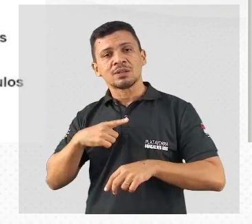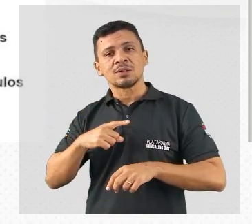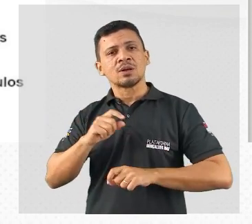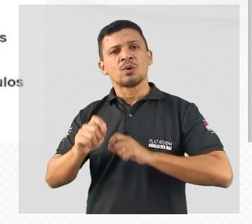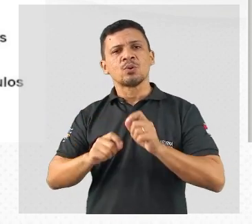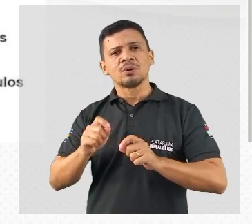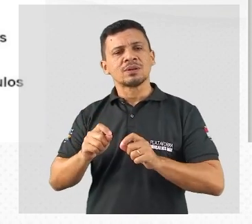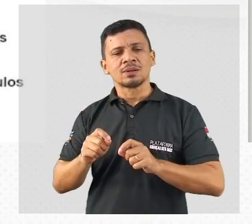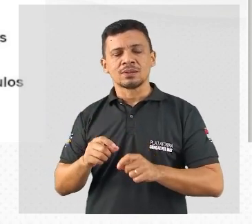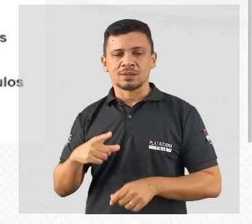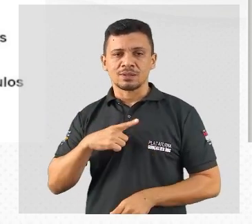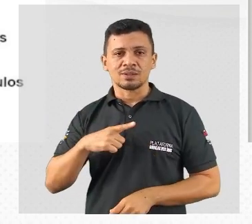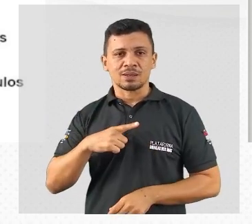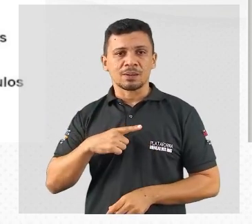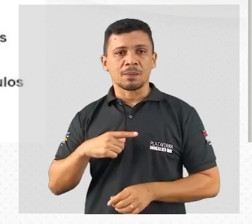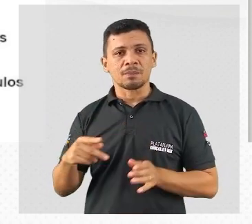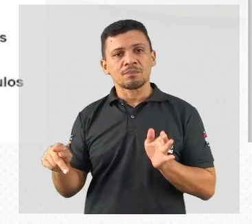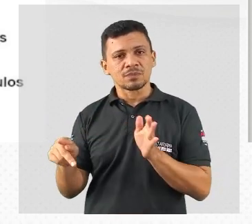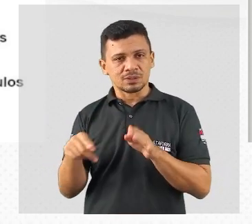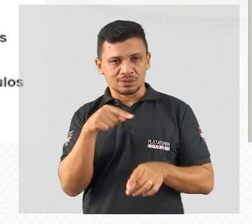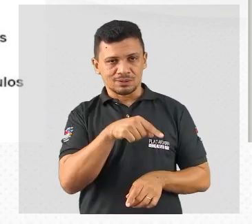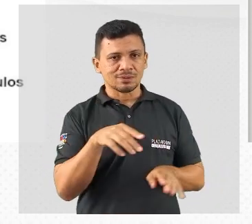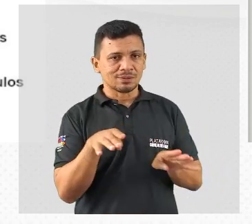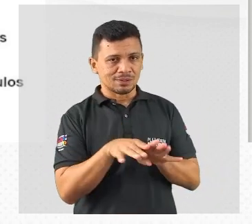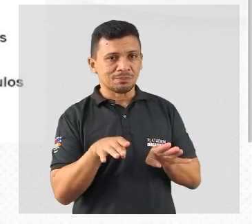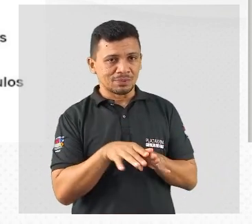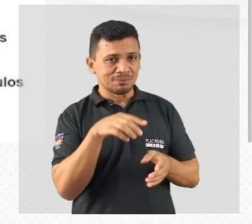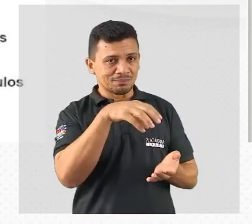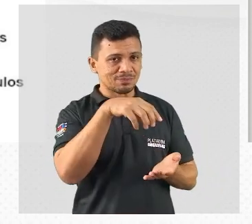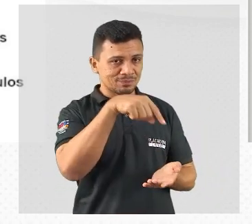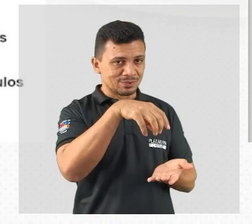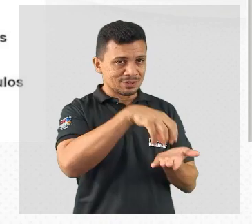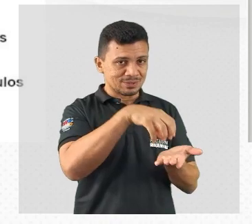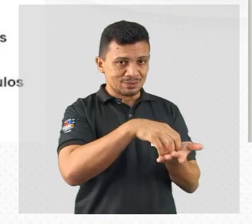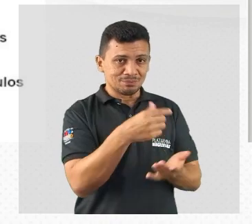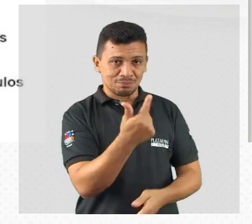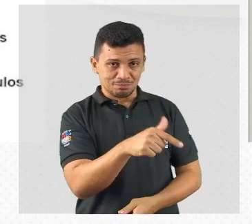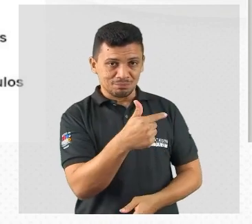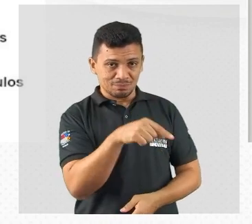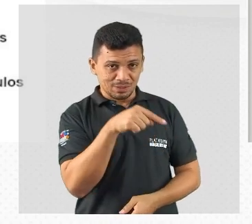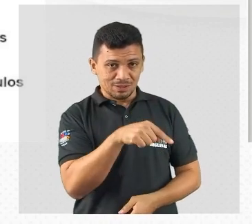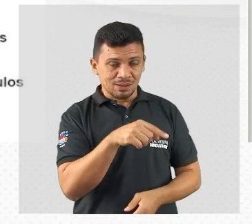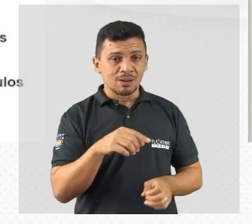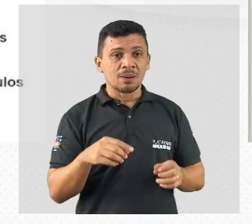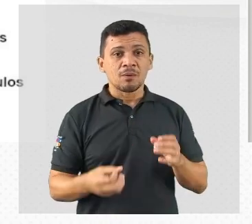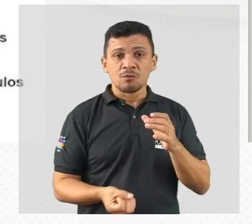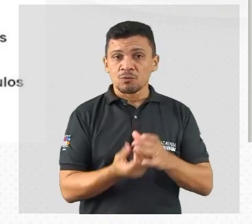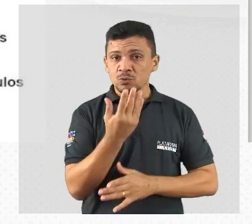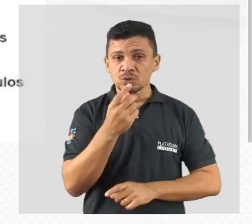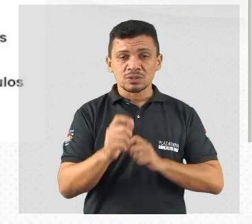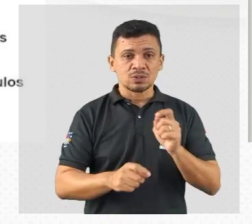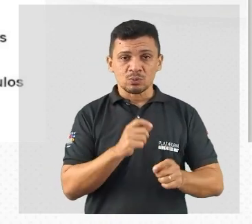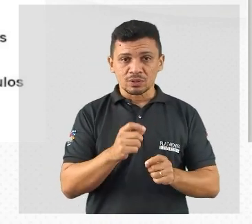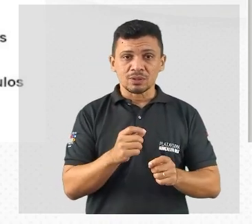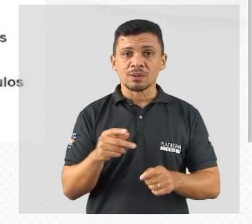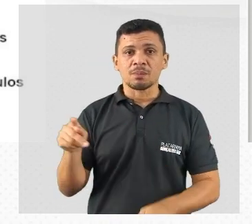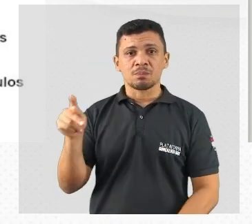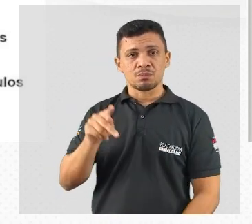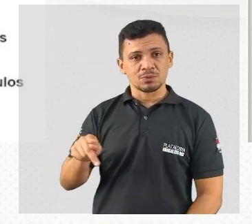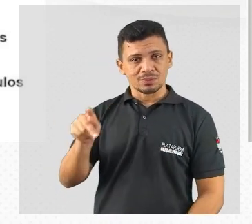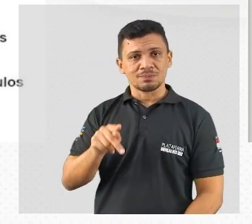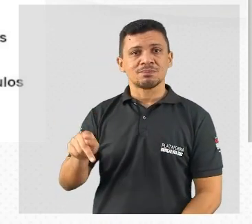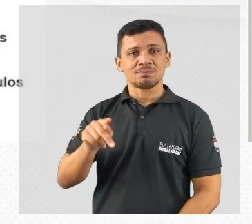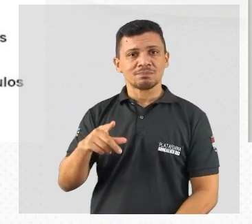verdade, que estão presentes nas procariontes também. Por quê? Porque os ribossomos, ele tem como função a produção de proteína,